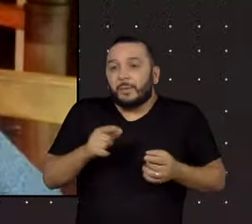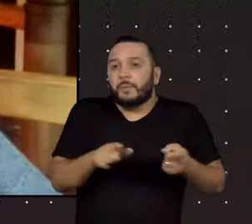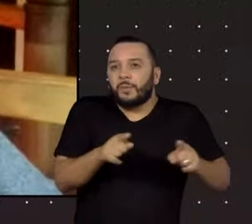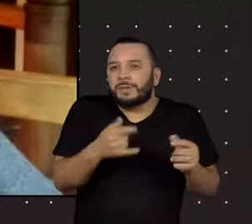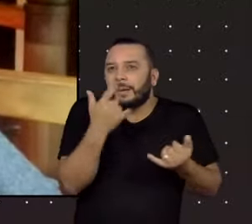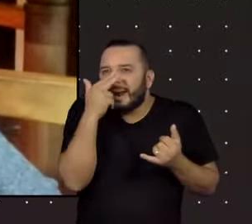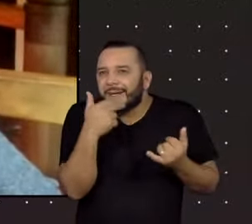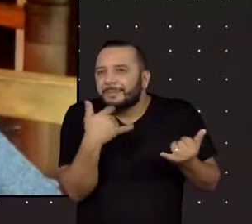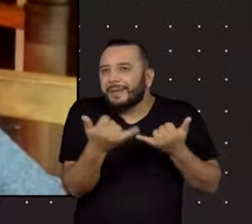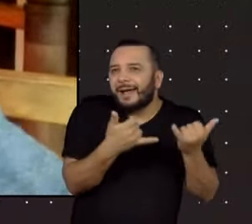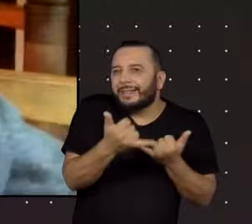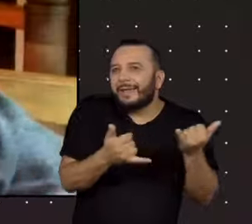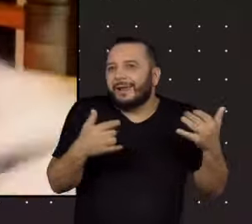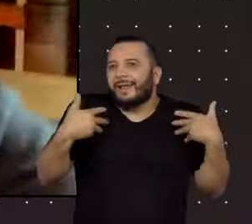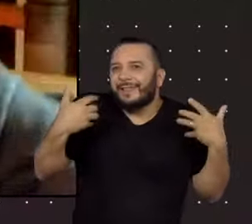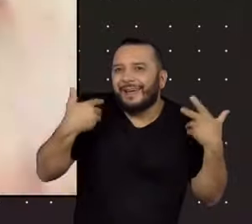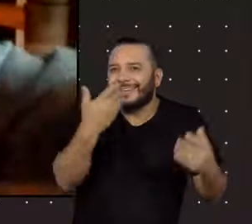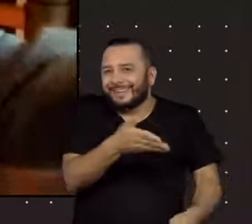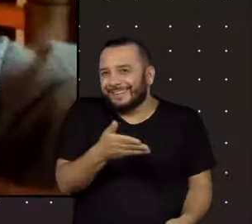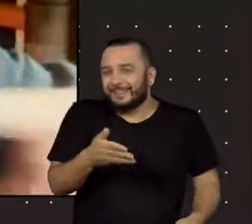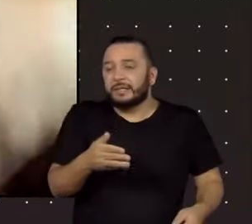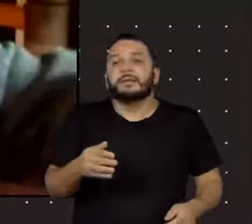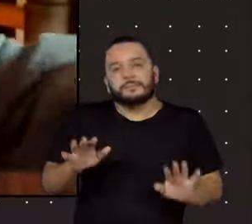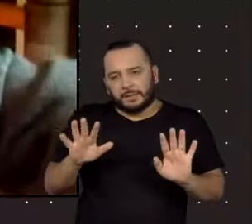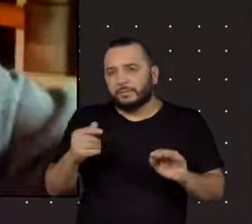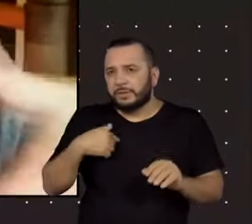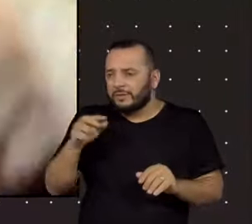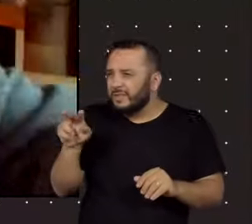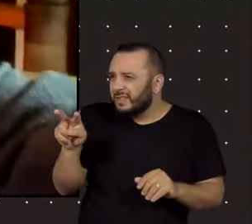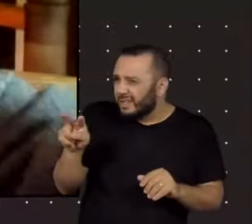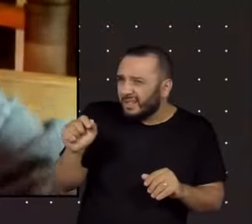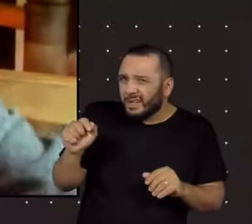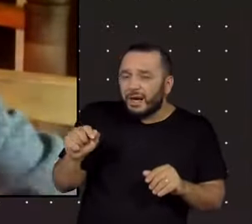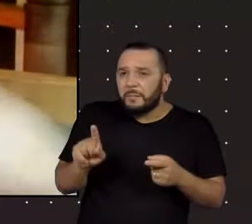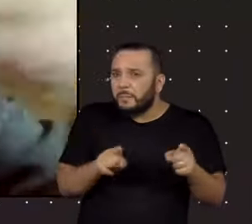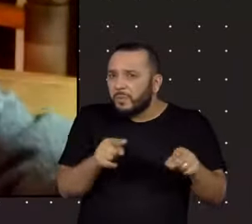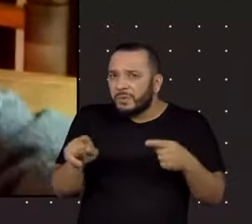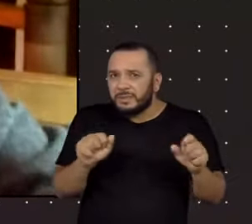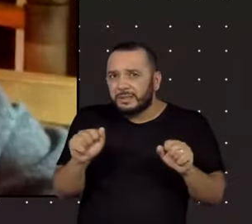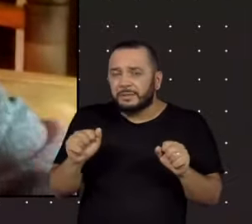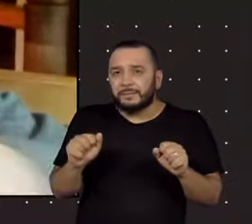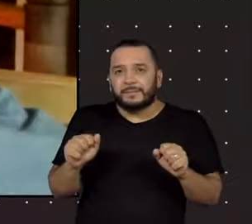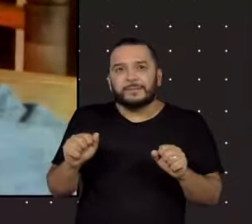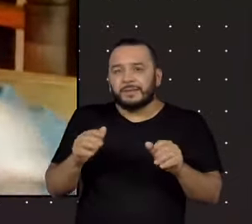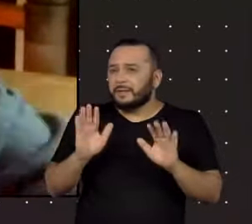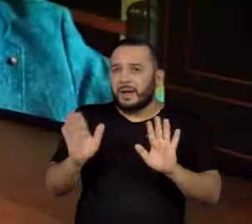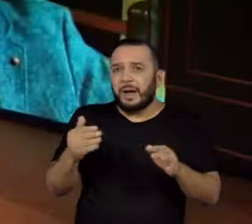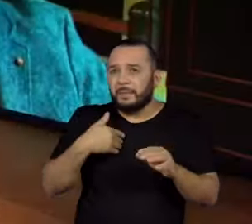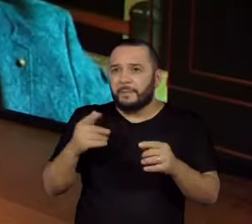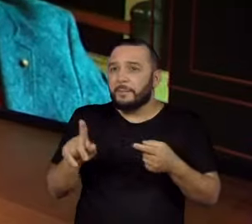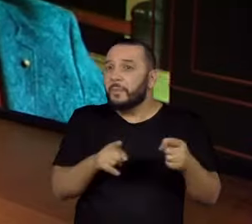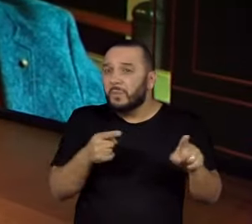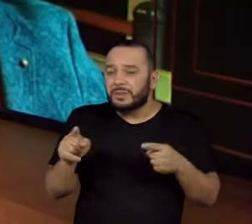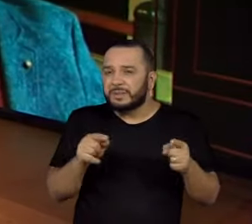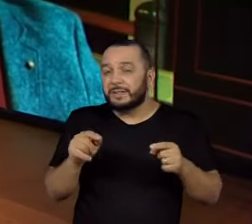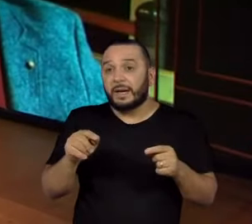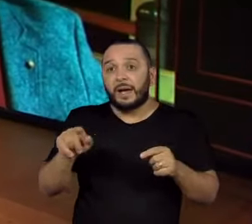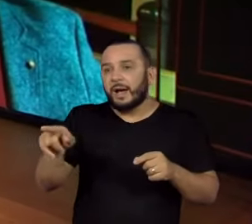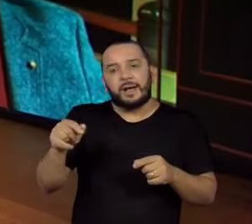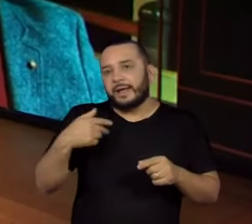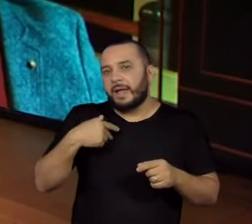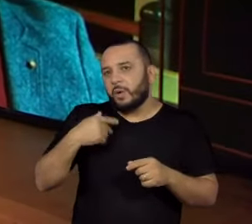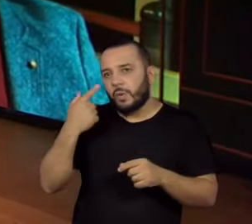então, aí a música era produzida em função do que ia acontecendo durante o filme. De repente acontecia outra coisa e de bolava outra coisa. Não tinha nenhuma lógica. E foi aí